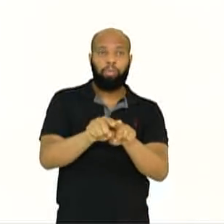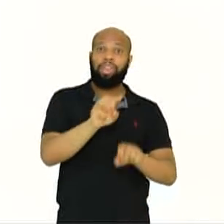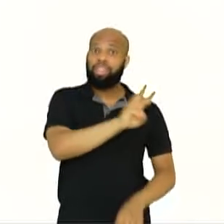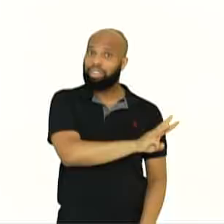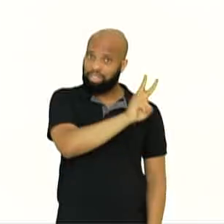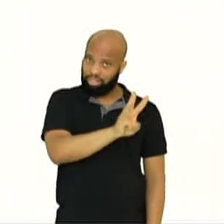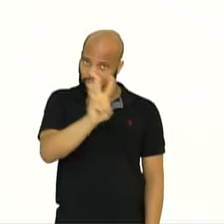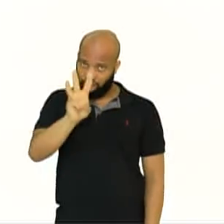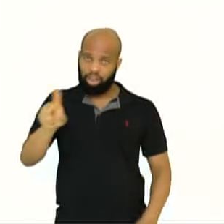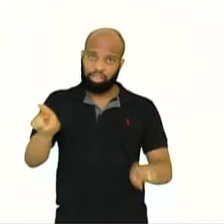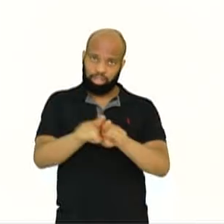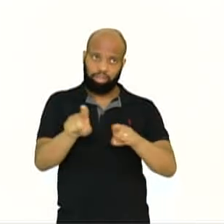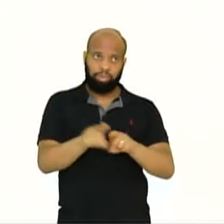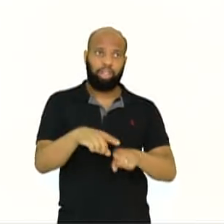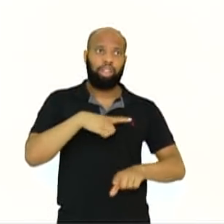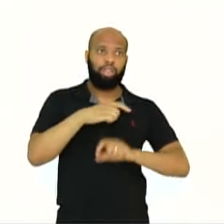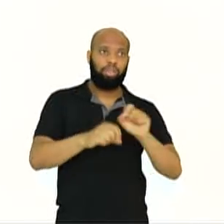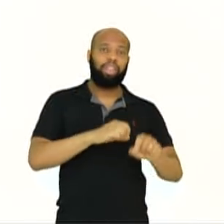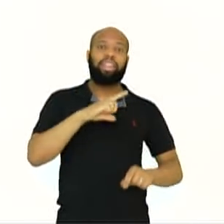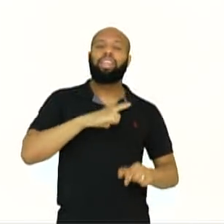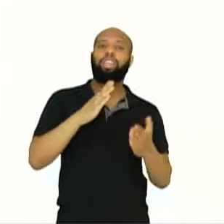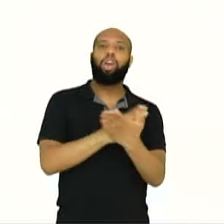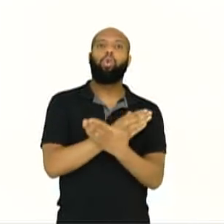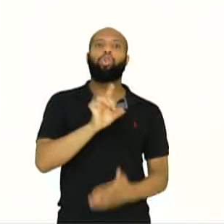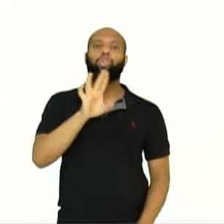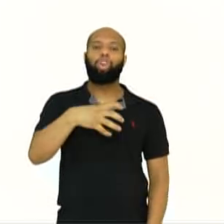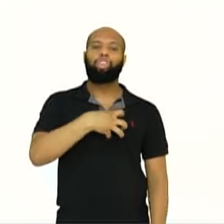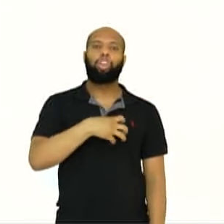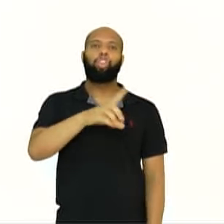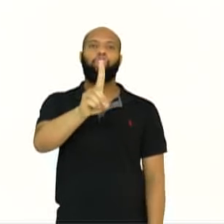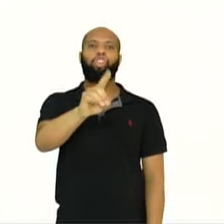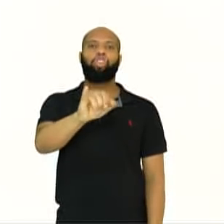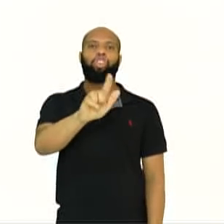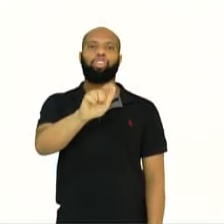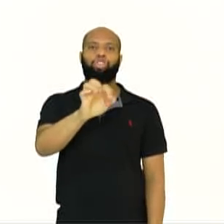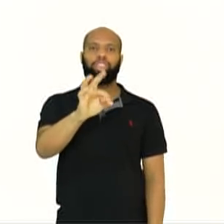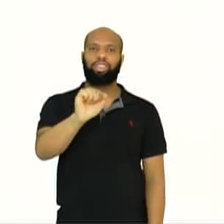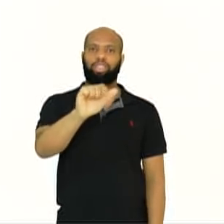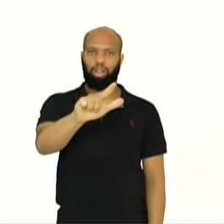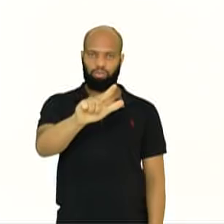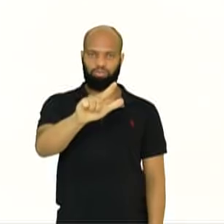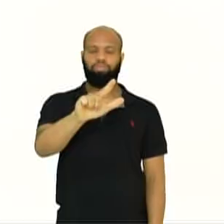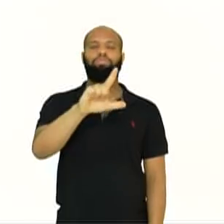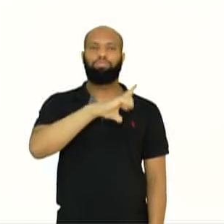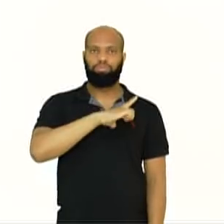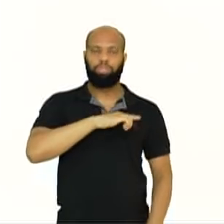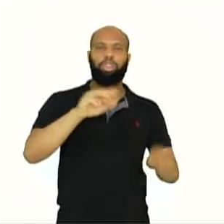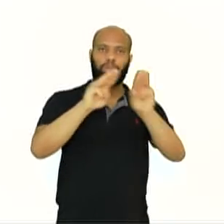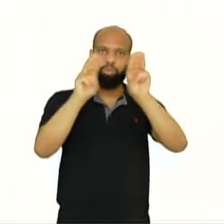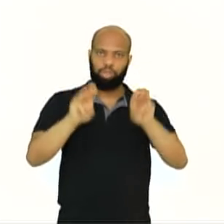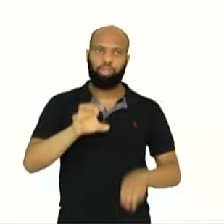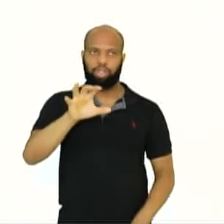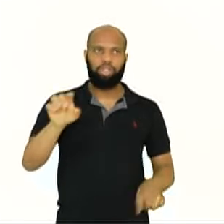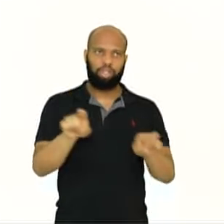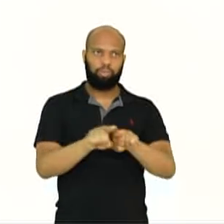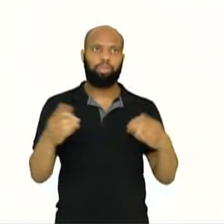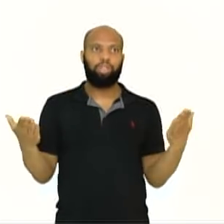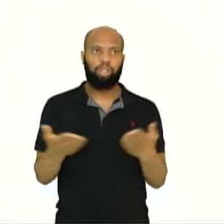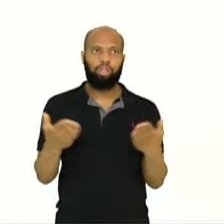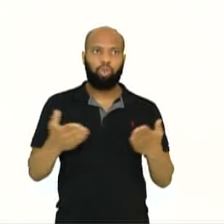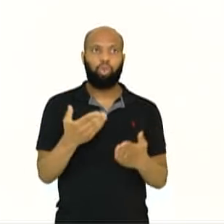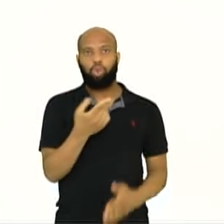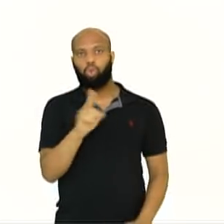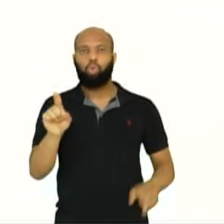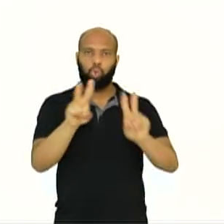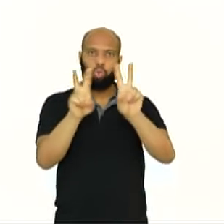os cybermuseus. Lembrando que os cybermuseus não existem no físico, apenas no mundo digital. Então agora, voltamos para o nosso